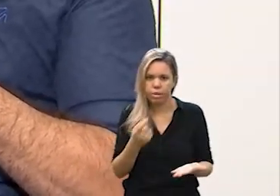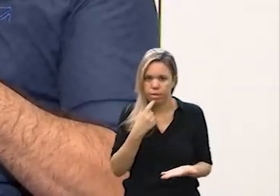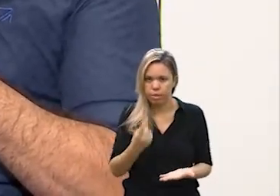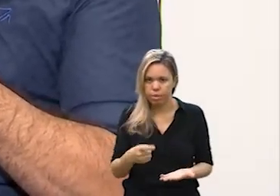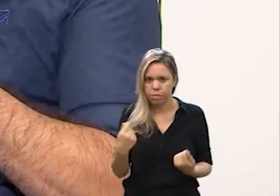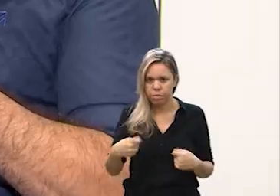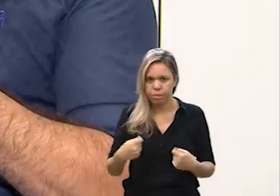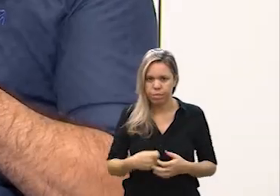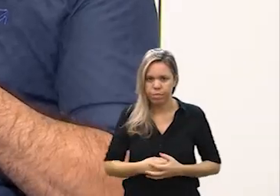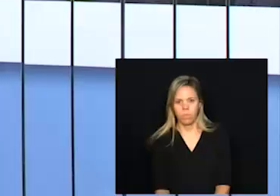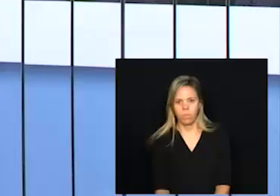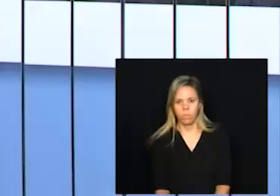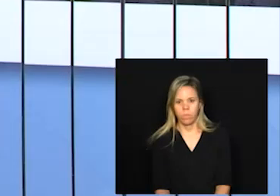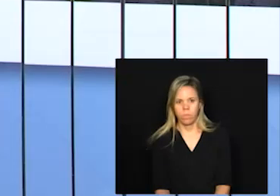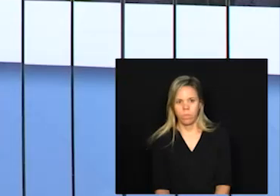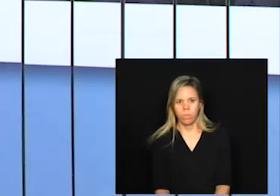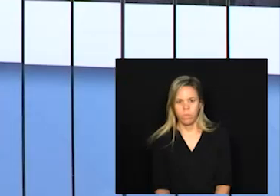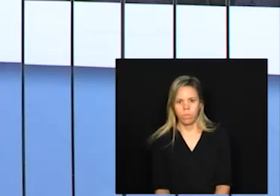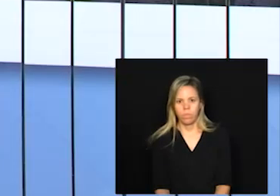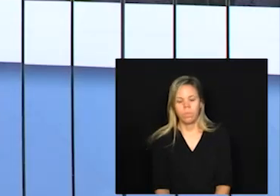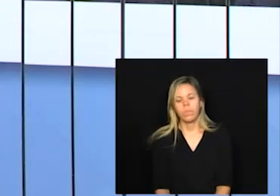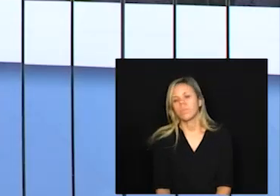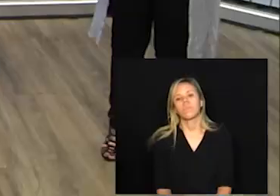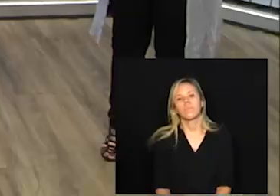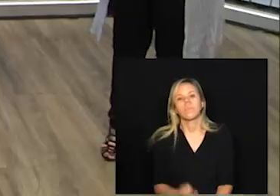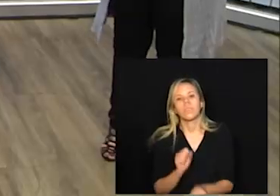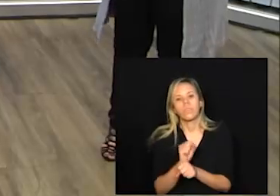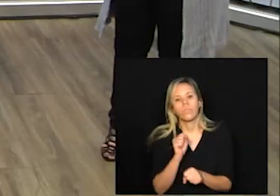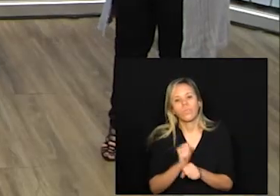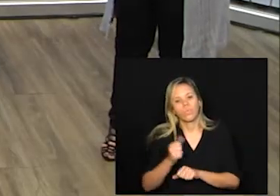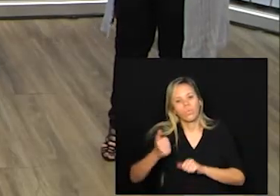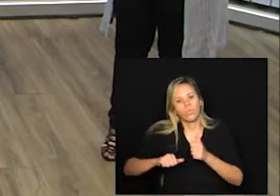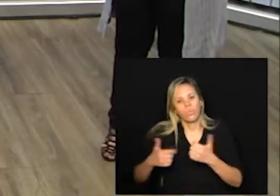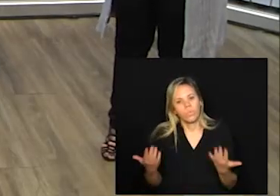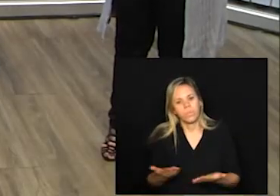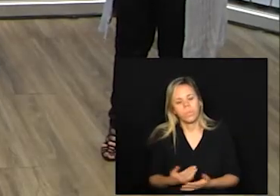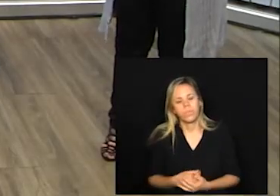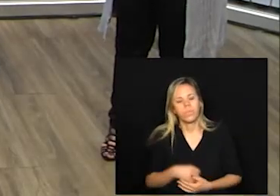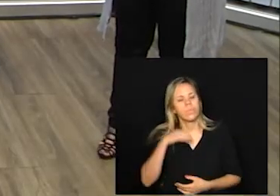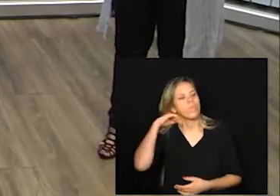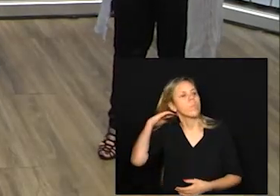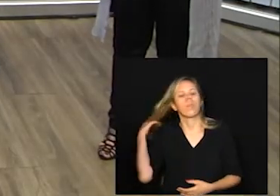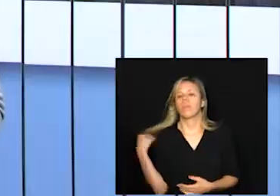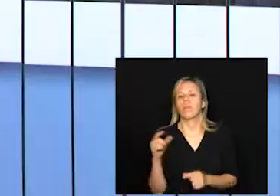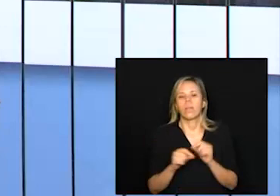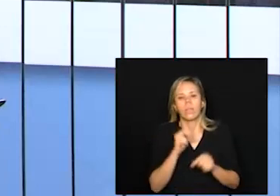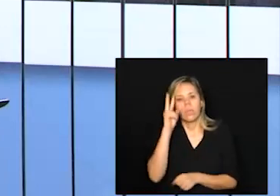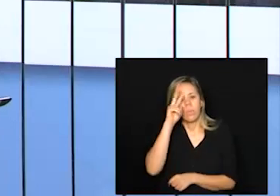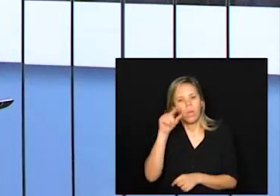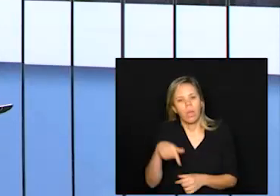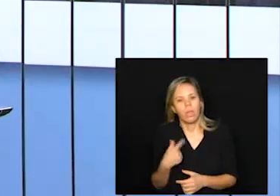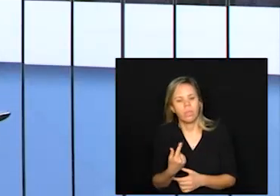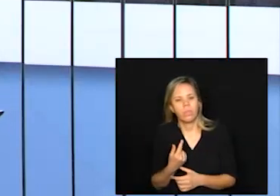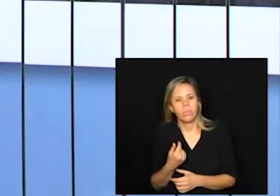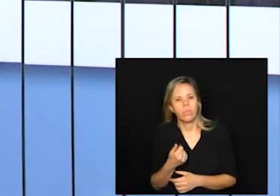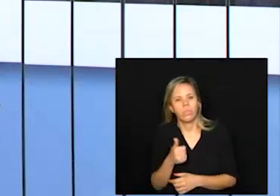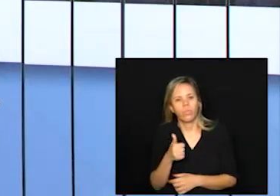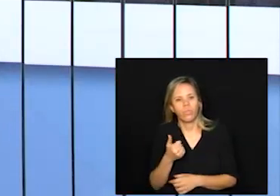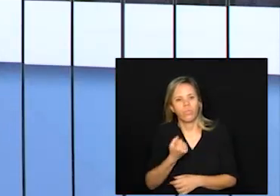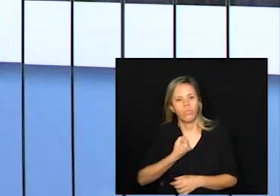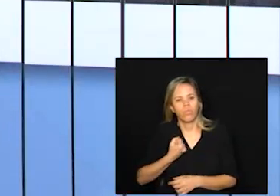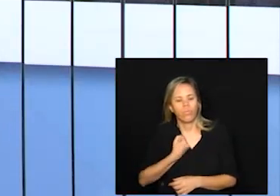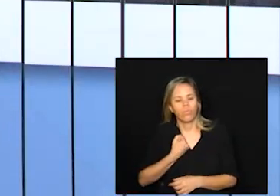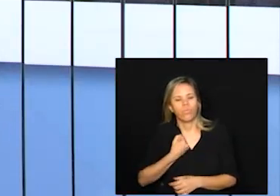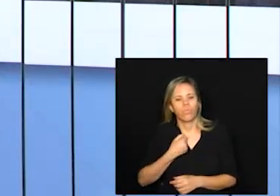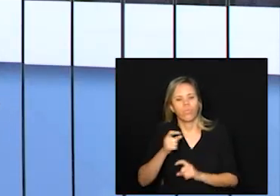Campinas precisa disso. A gente aguarda os trâmites agora, né, Mirna? Lembrando que este é o item 11